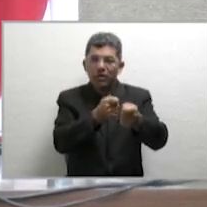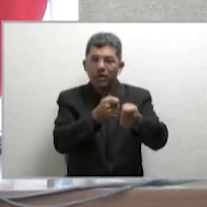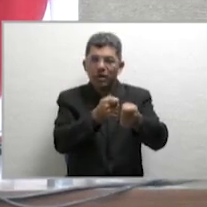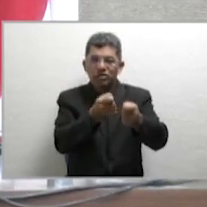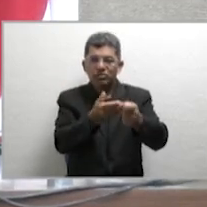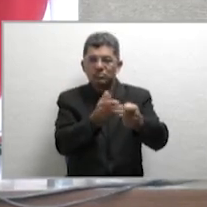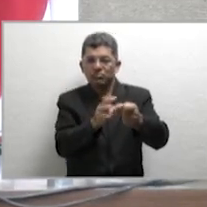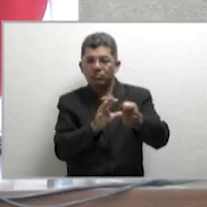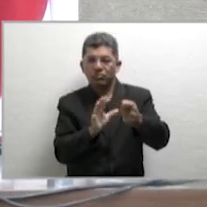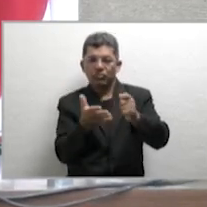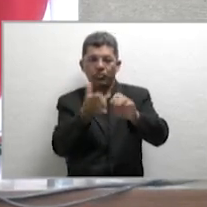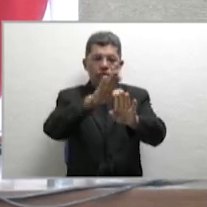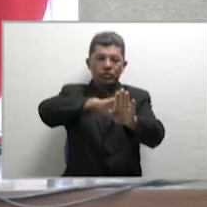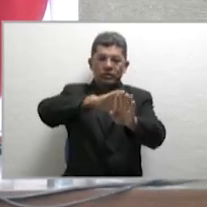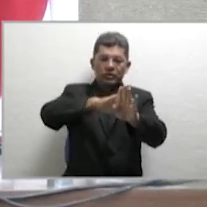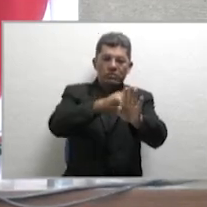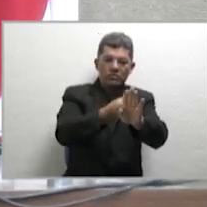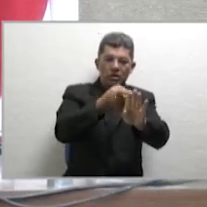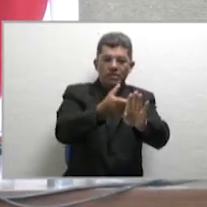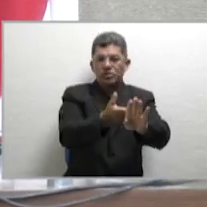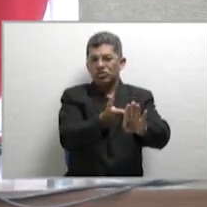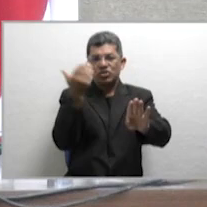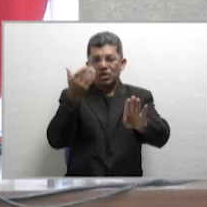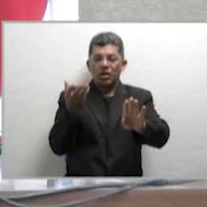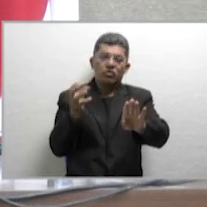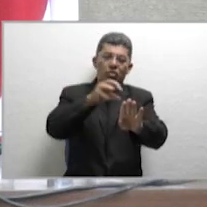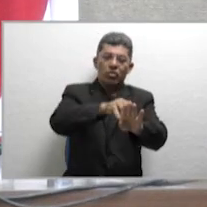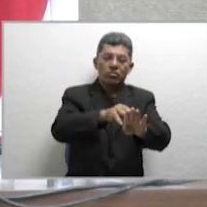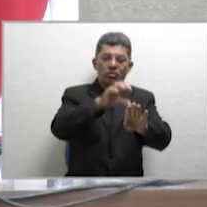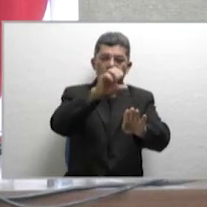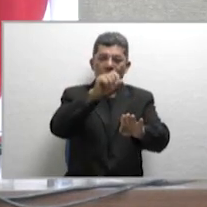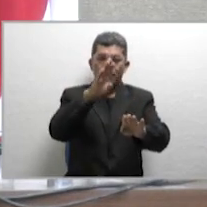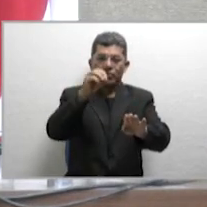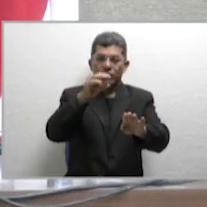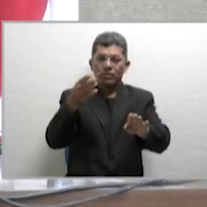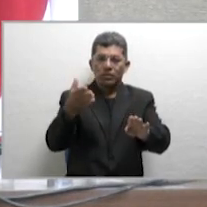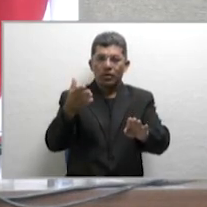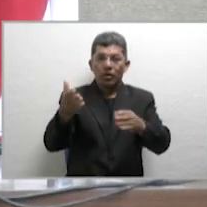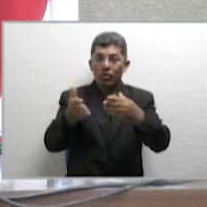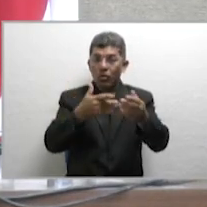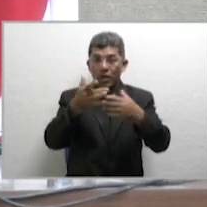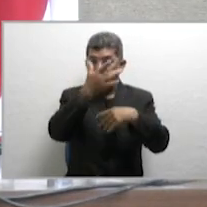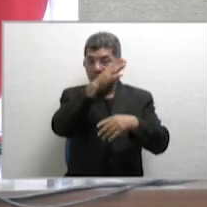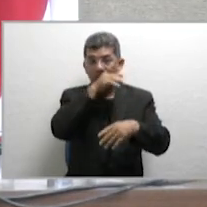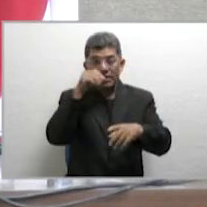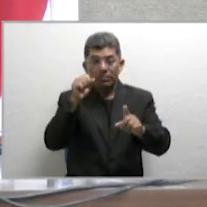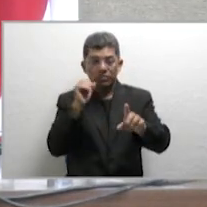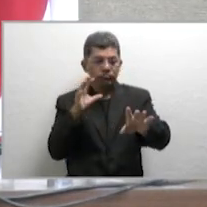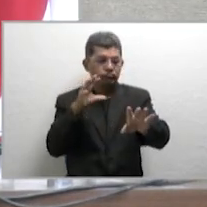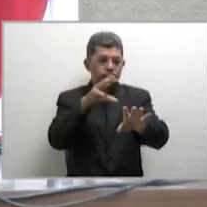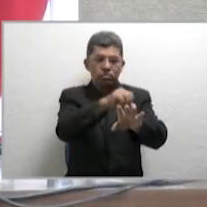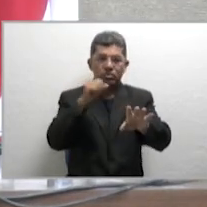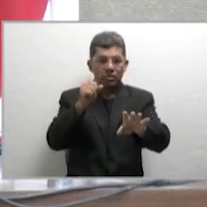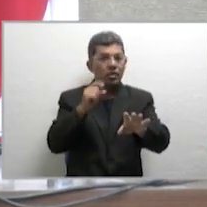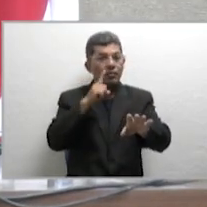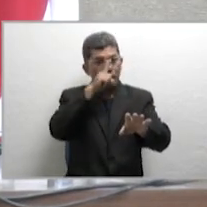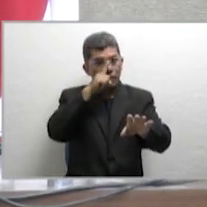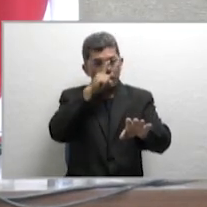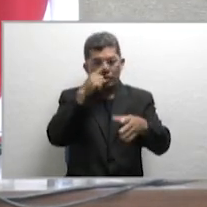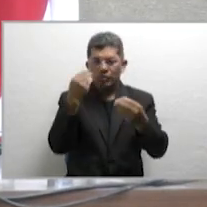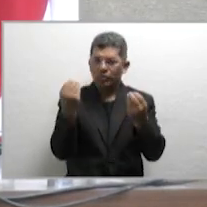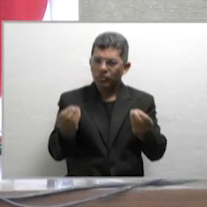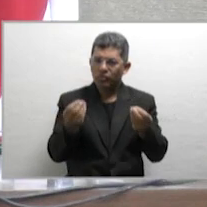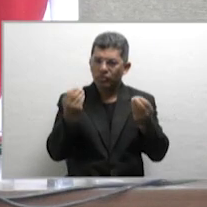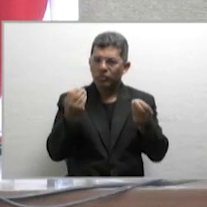fora. Qualquer criança de 8 anos tem acesso a esse fio. Aonde é que está o princípio